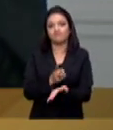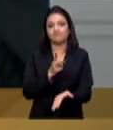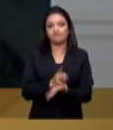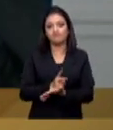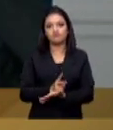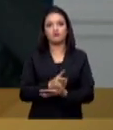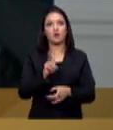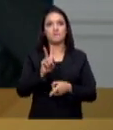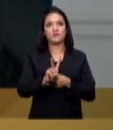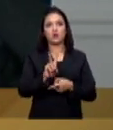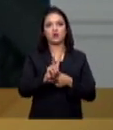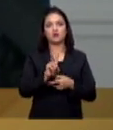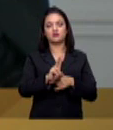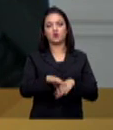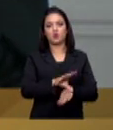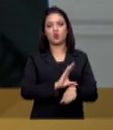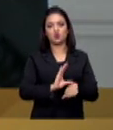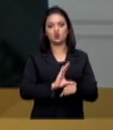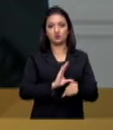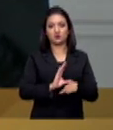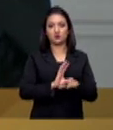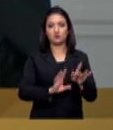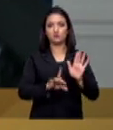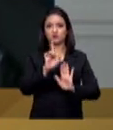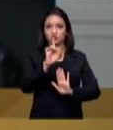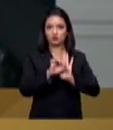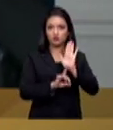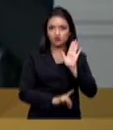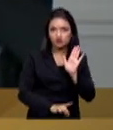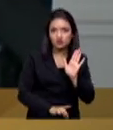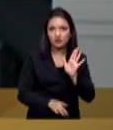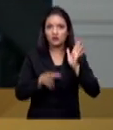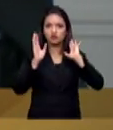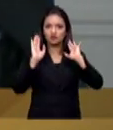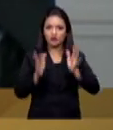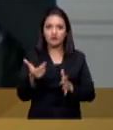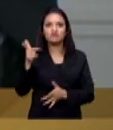da proteção constitucional aos direitos líquidos e certos,